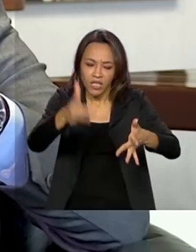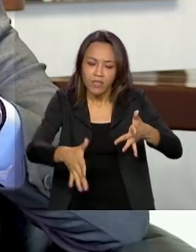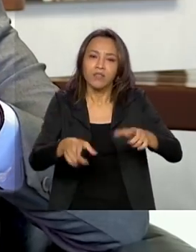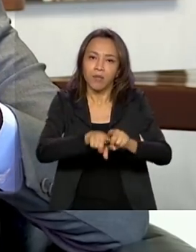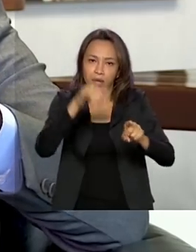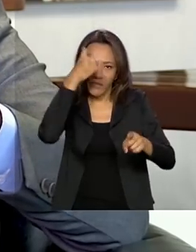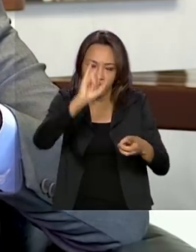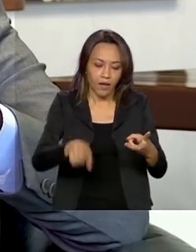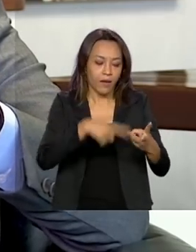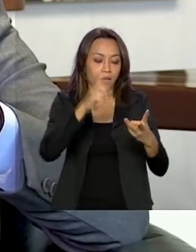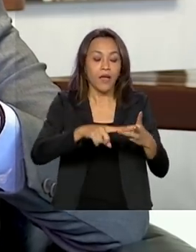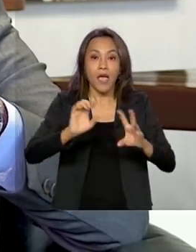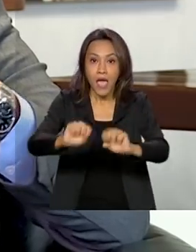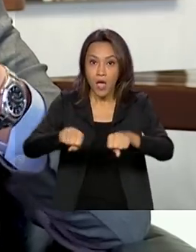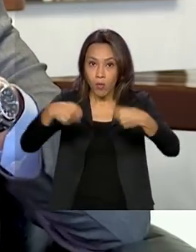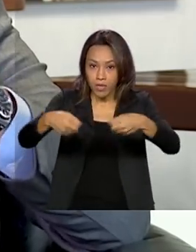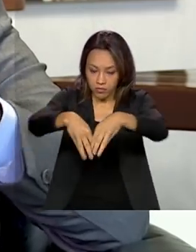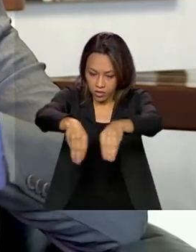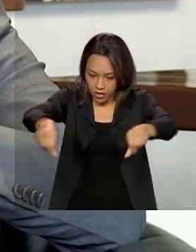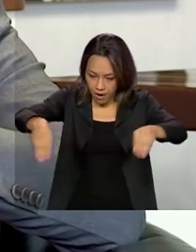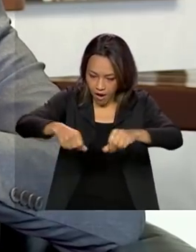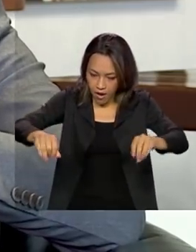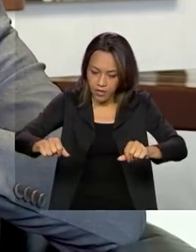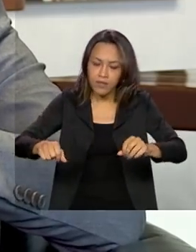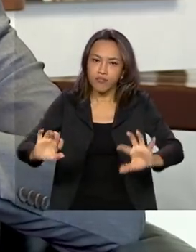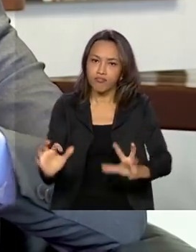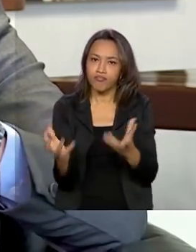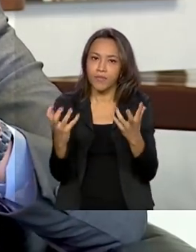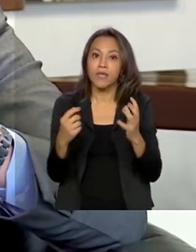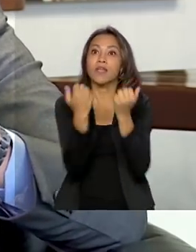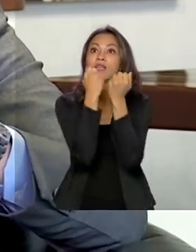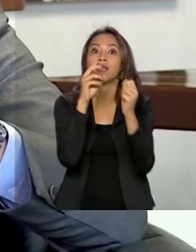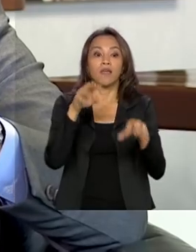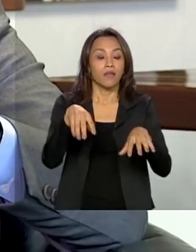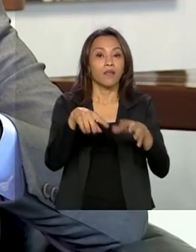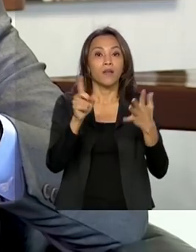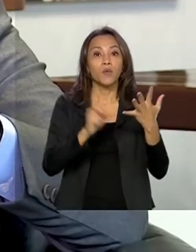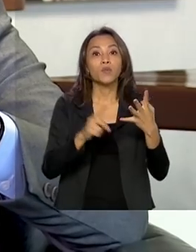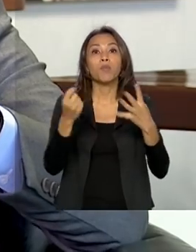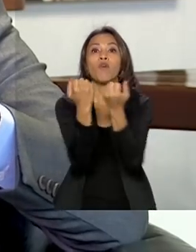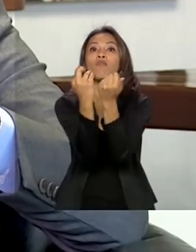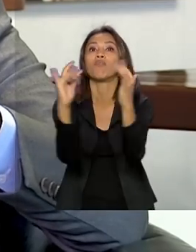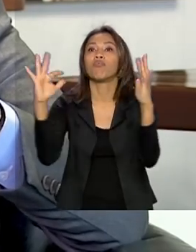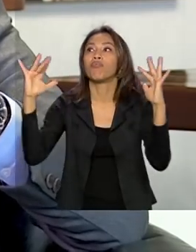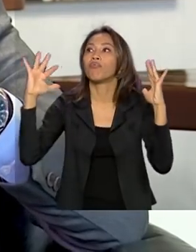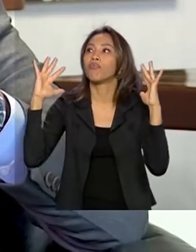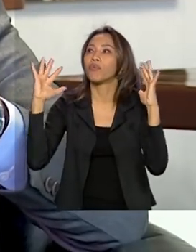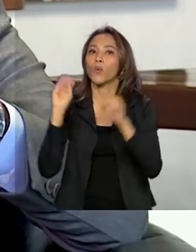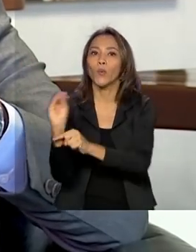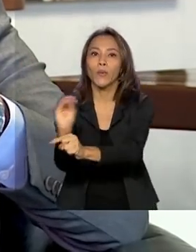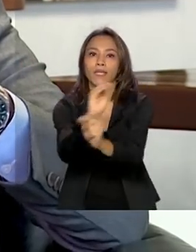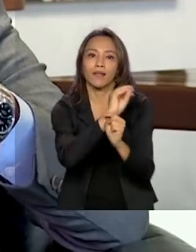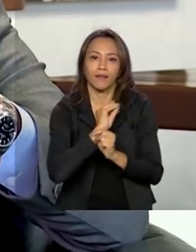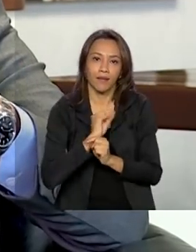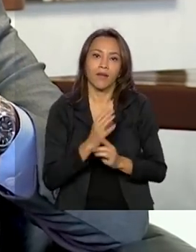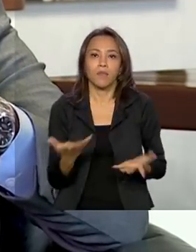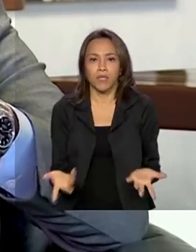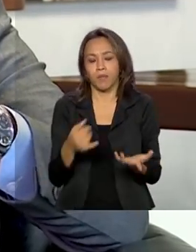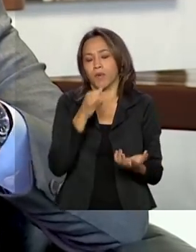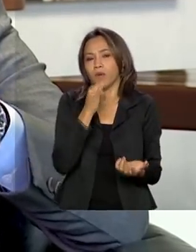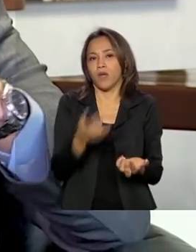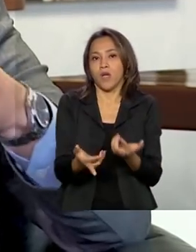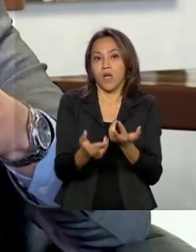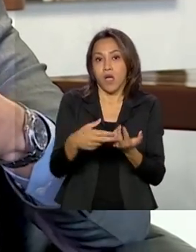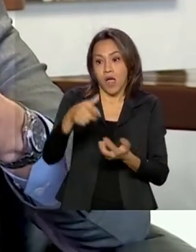recuperação de áreas degradadas, né, e áreas verdes urbanas. O que é áreas verdes urbanas? É uma forma do cidadão e do